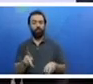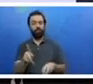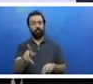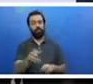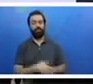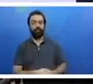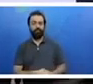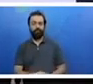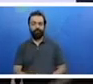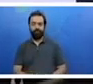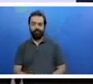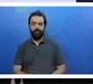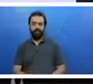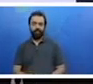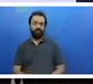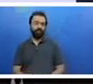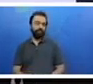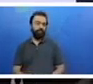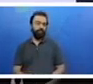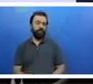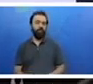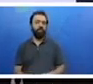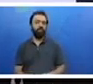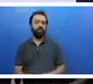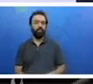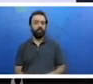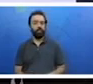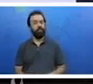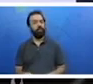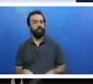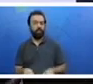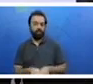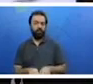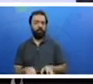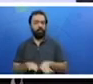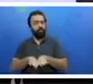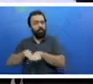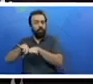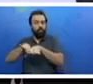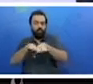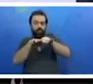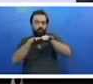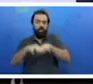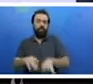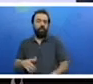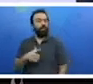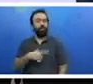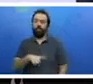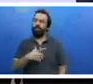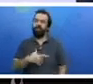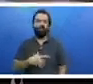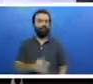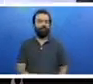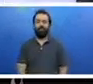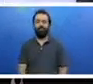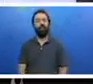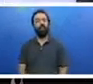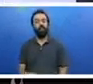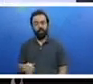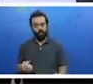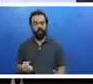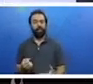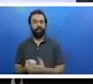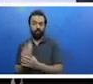constante. E elas também podem ser não proporcionais, quando não acontece nenhum caso,